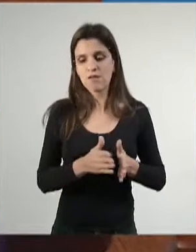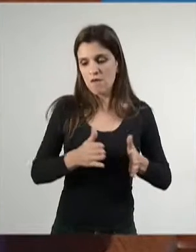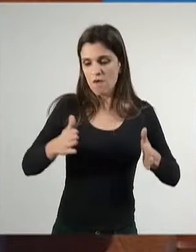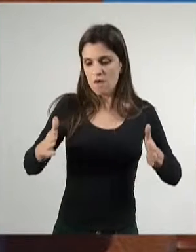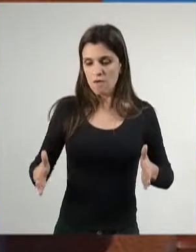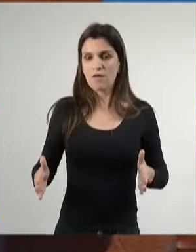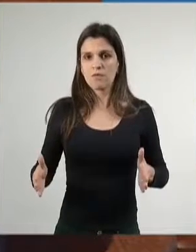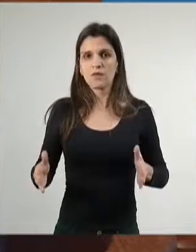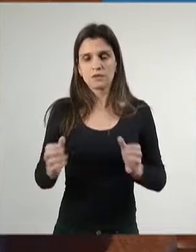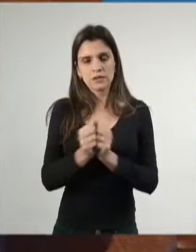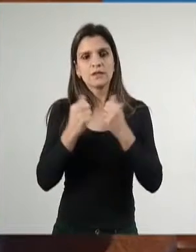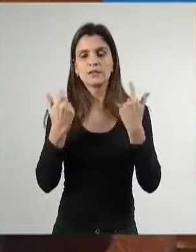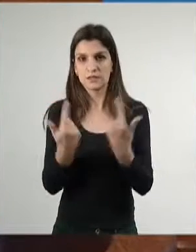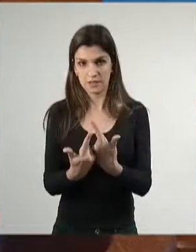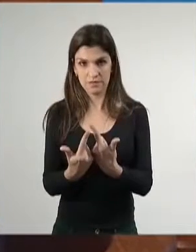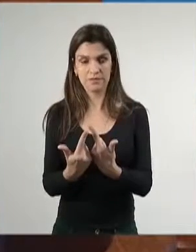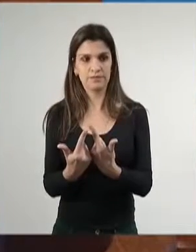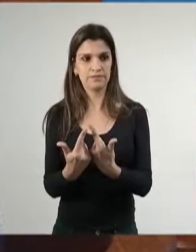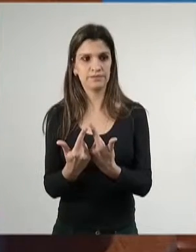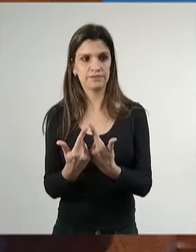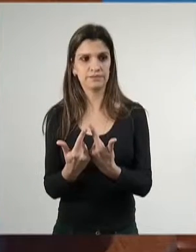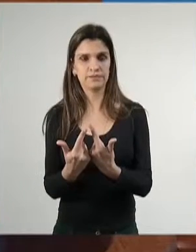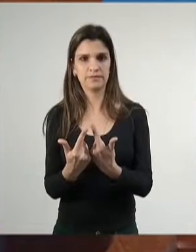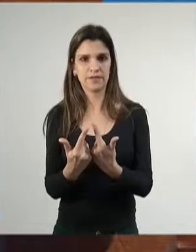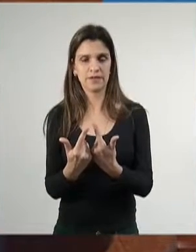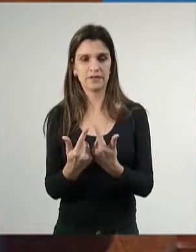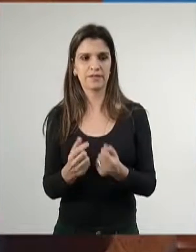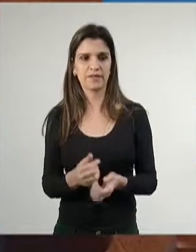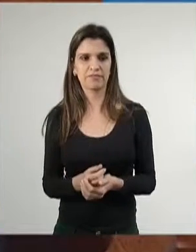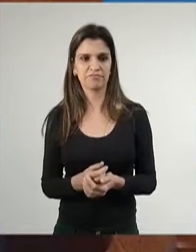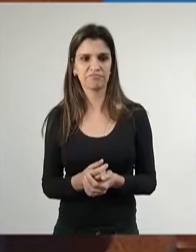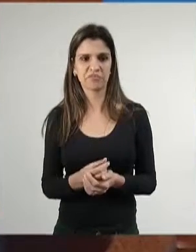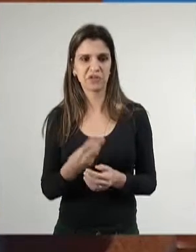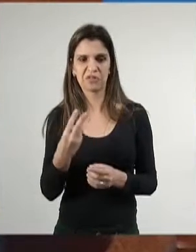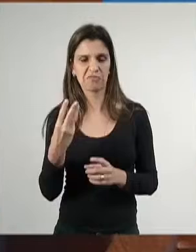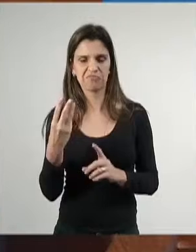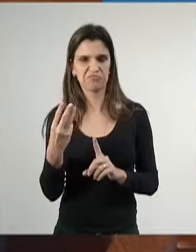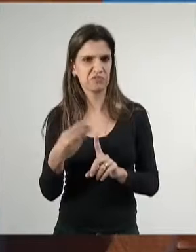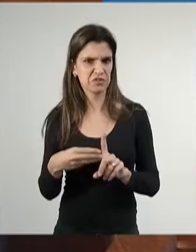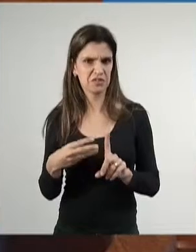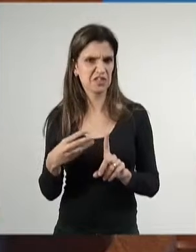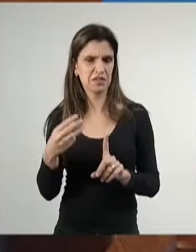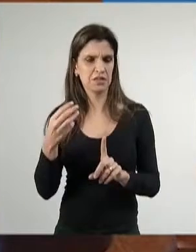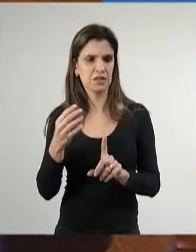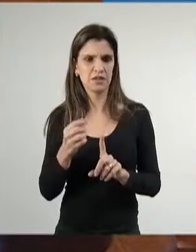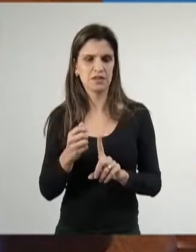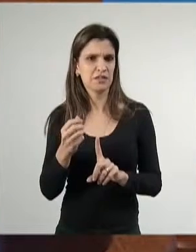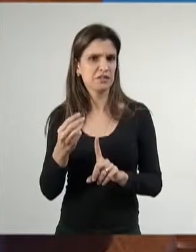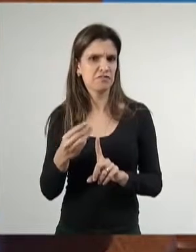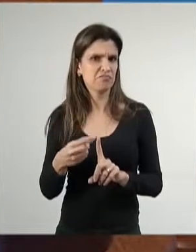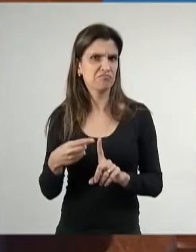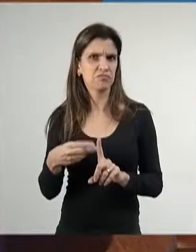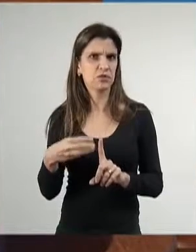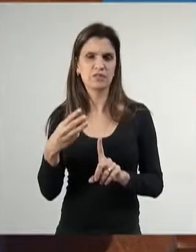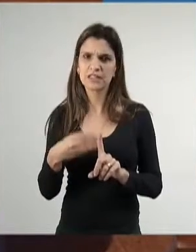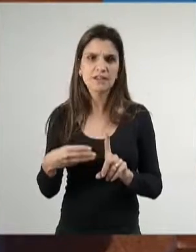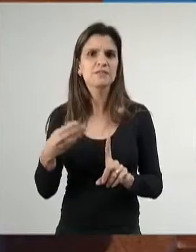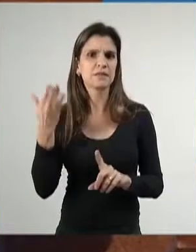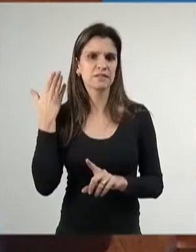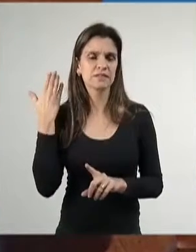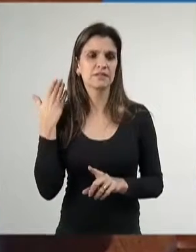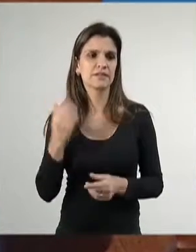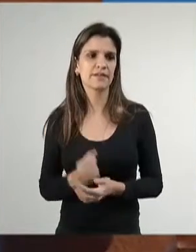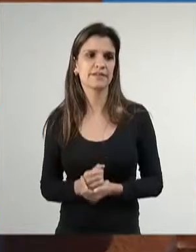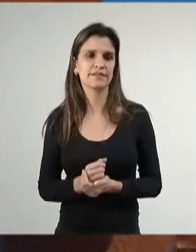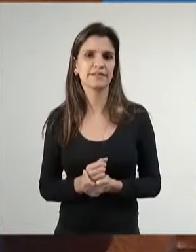aqui na Assembleia Legislativa há pouco mais de 3 meses. Continuamos inconformados com a atitude da